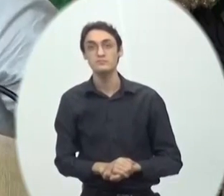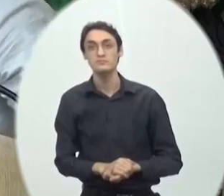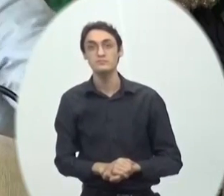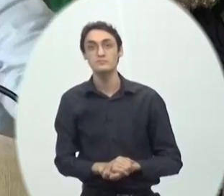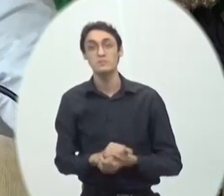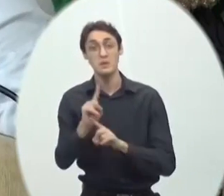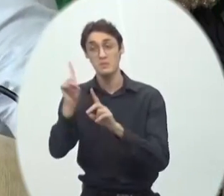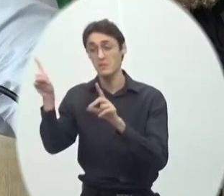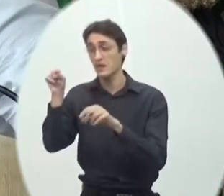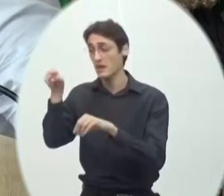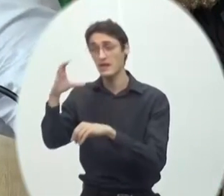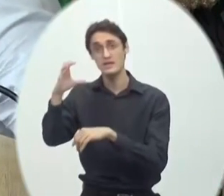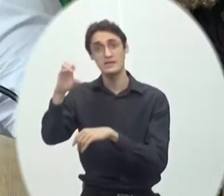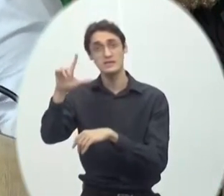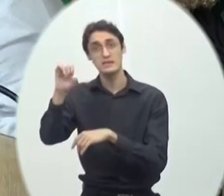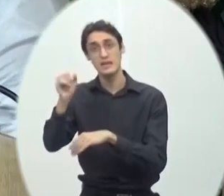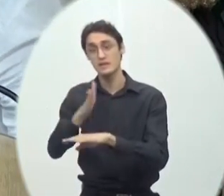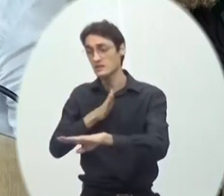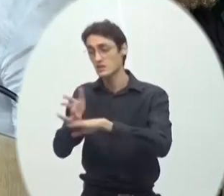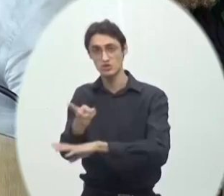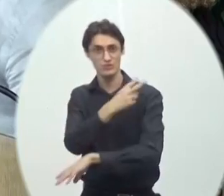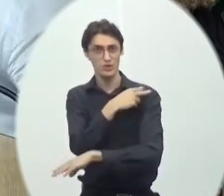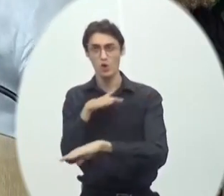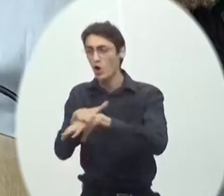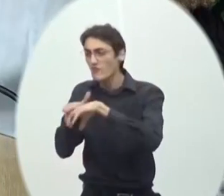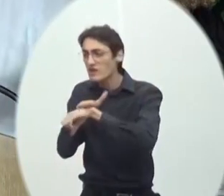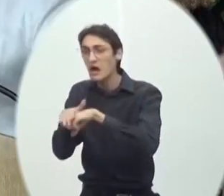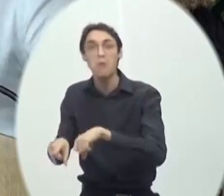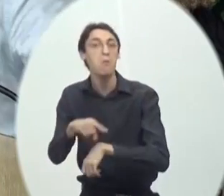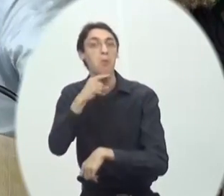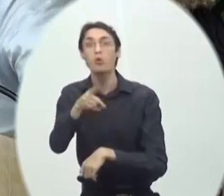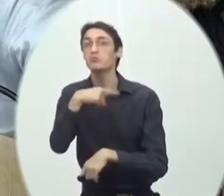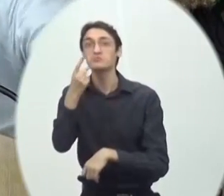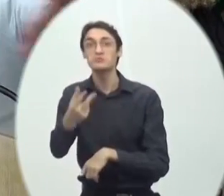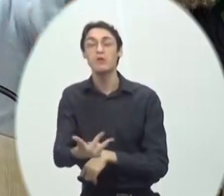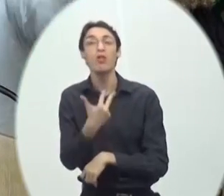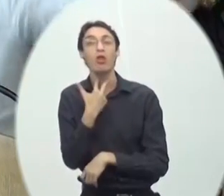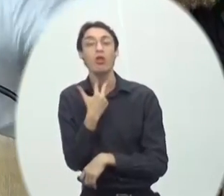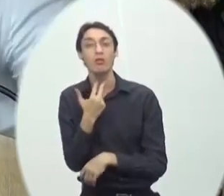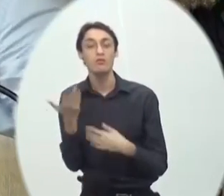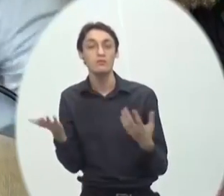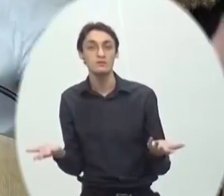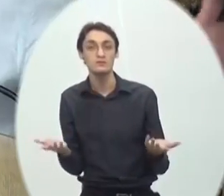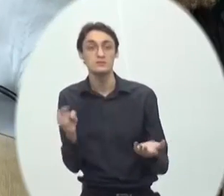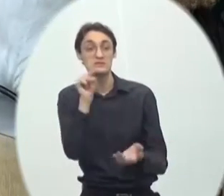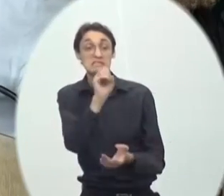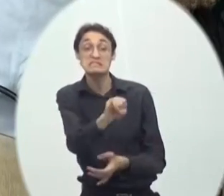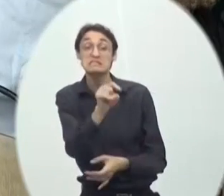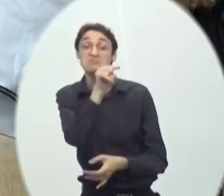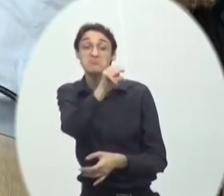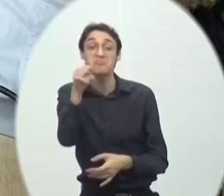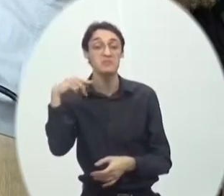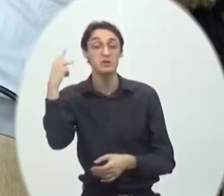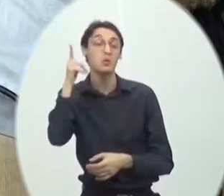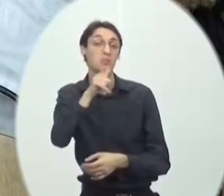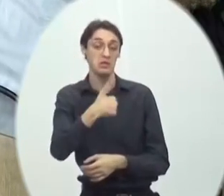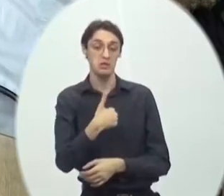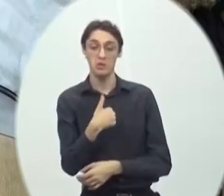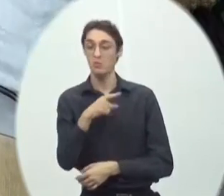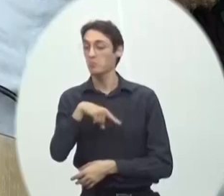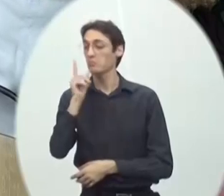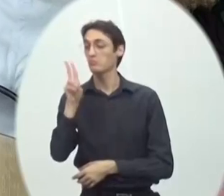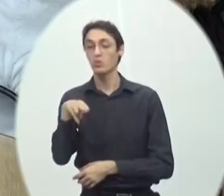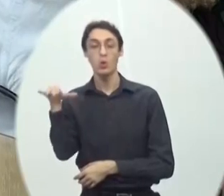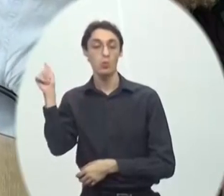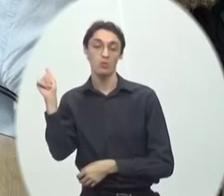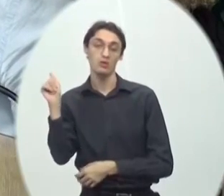consegue chegar perto da gerência da Celesc. Eu mesmo não consegui. Se algum dos vereadores conseguiram, eu ainda não consegui. Já tentei duas